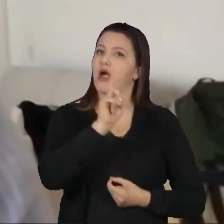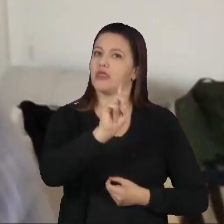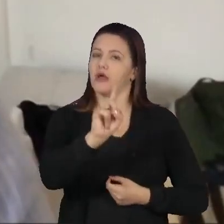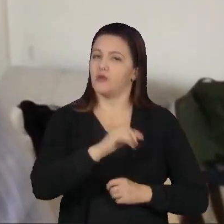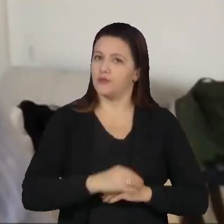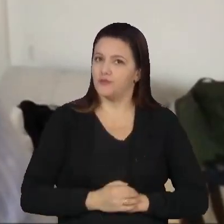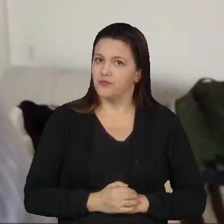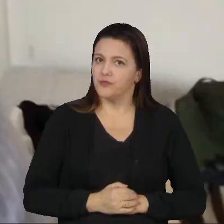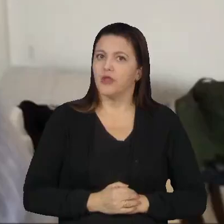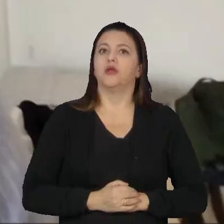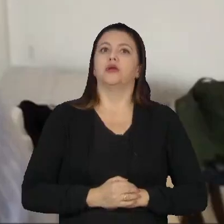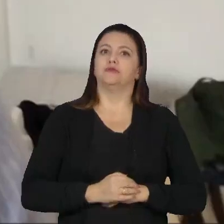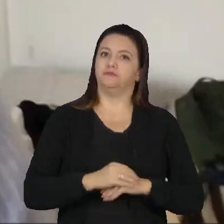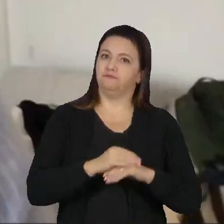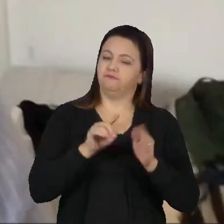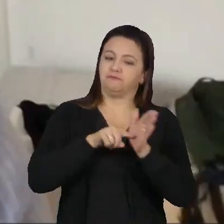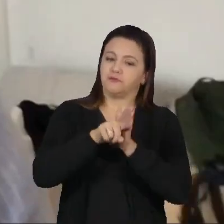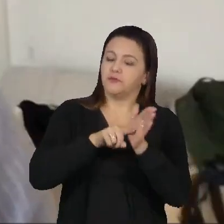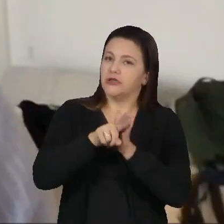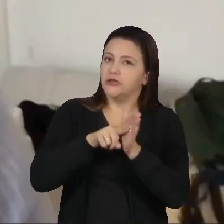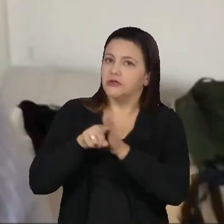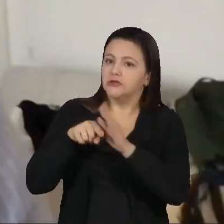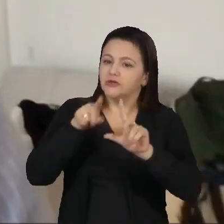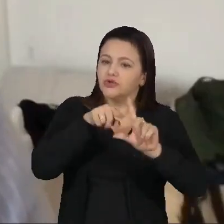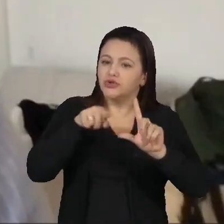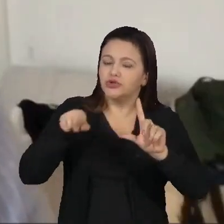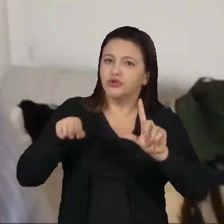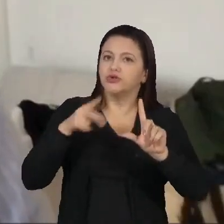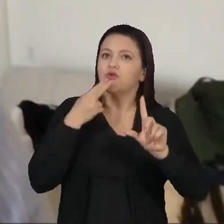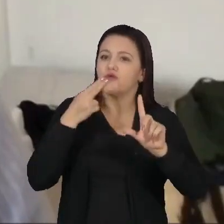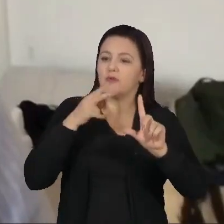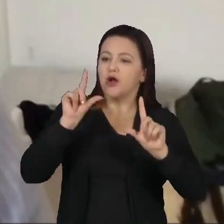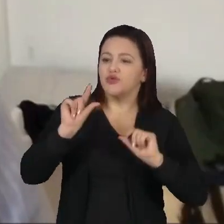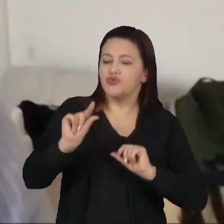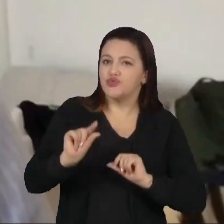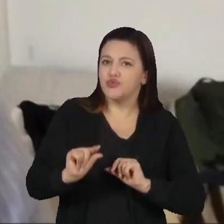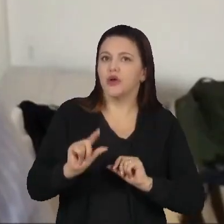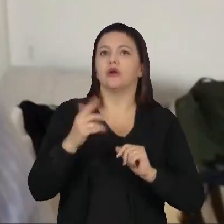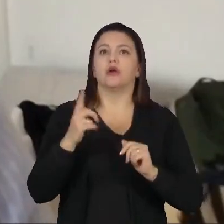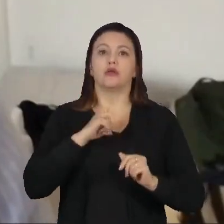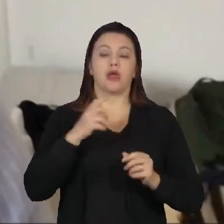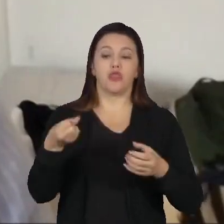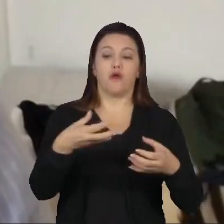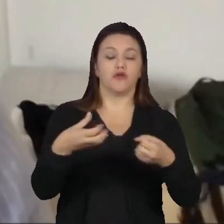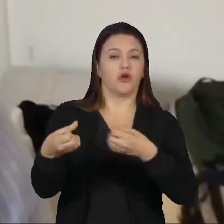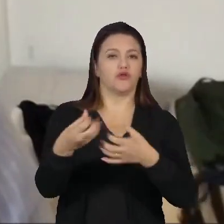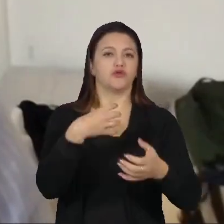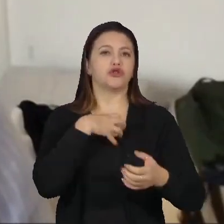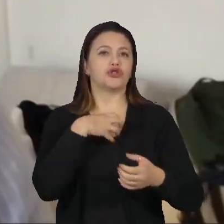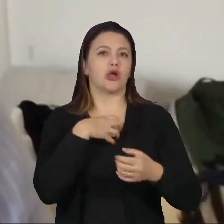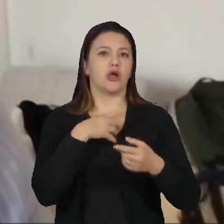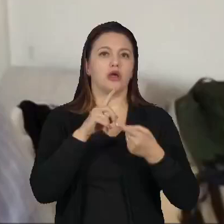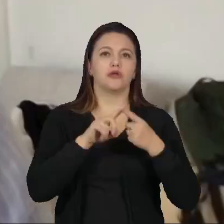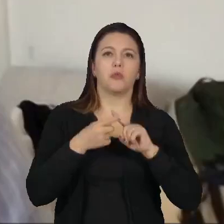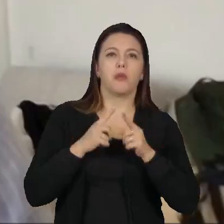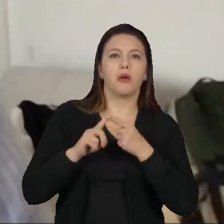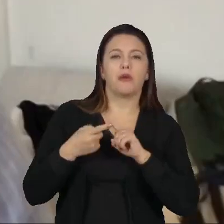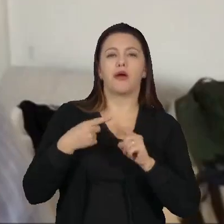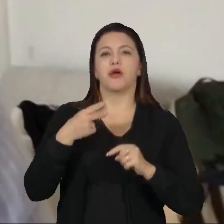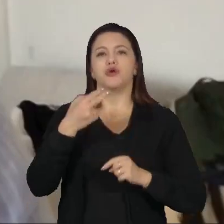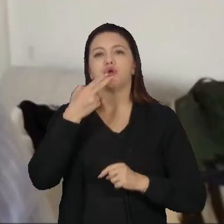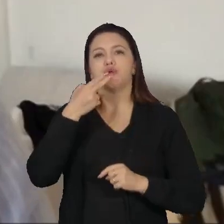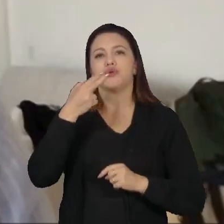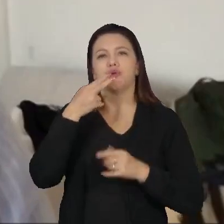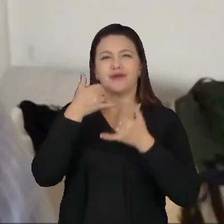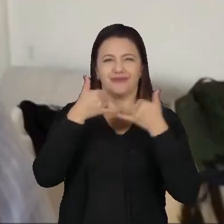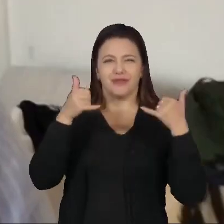os números em relação ao tabagismo têm diminuído, apesar de ter surgido essas novas formas de cigarro eletrônico que têm